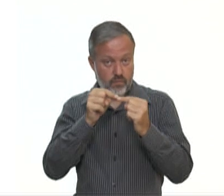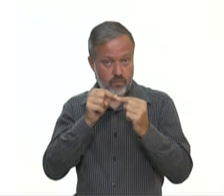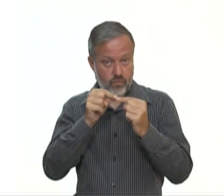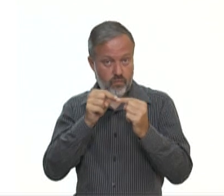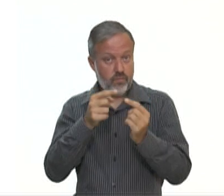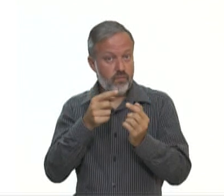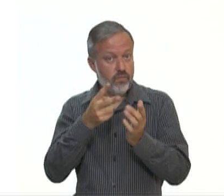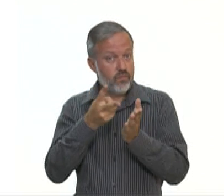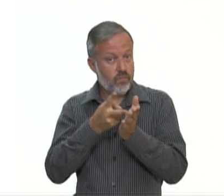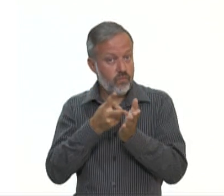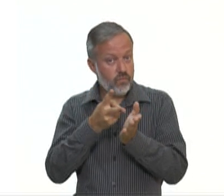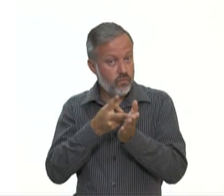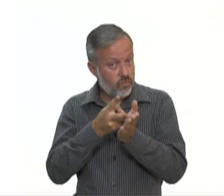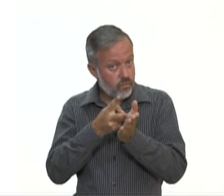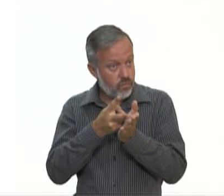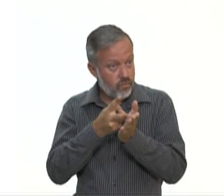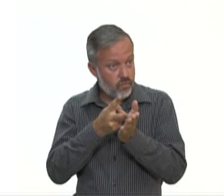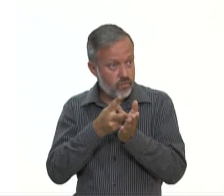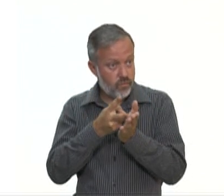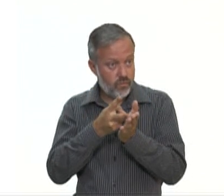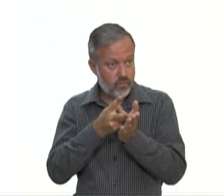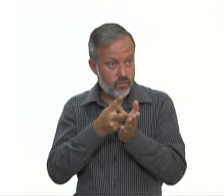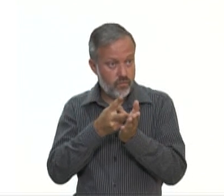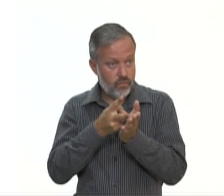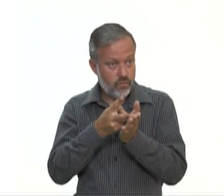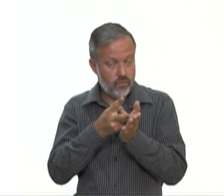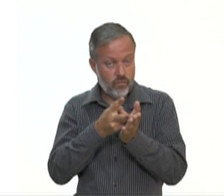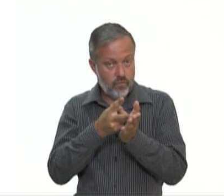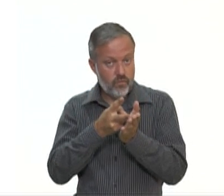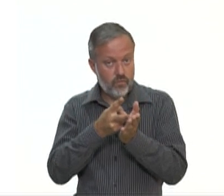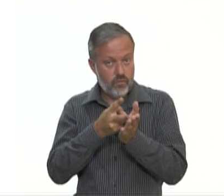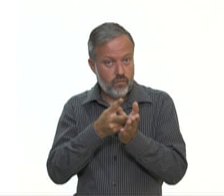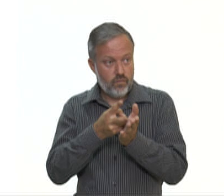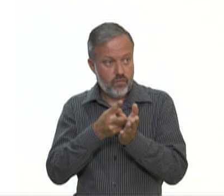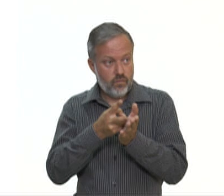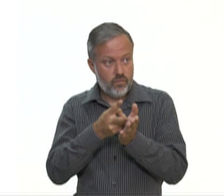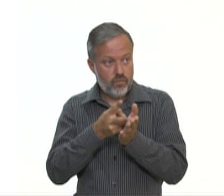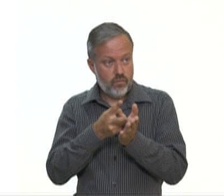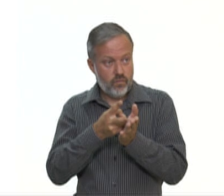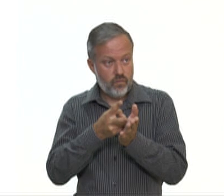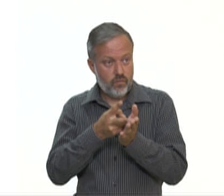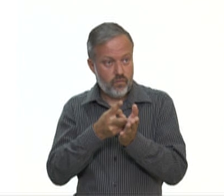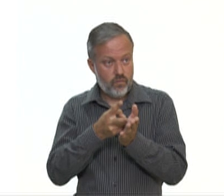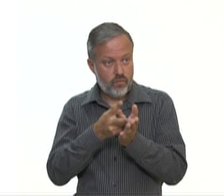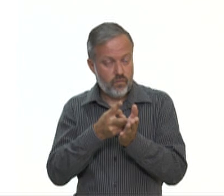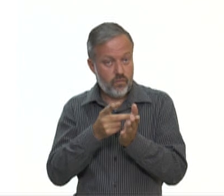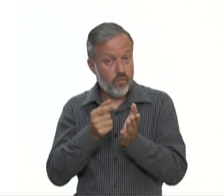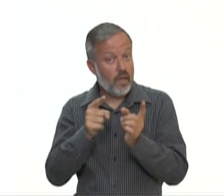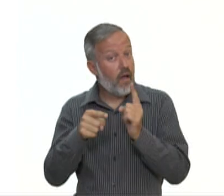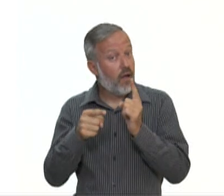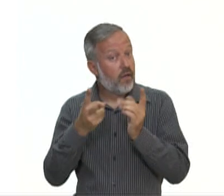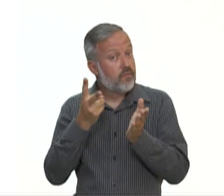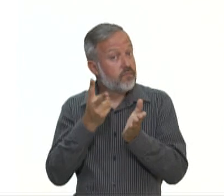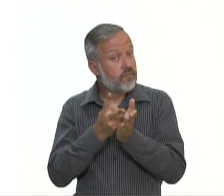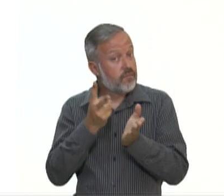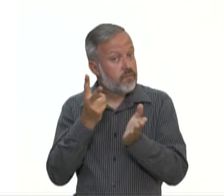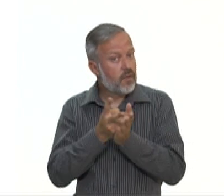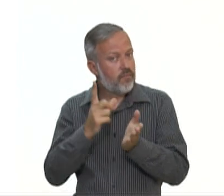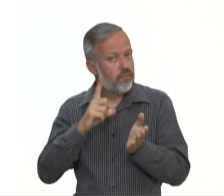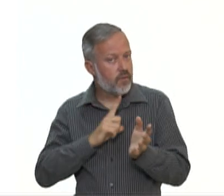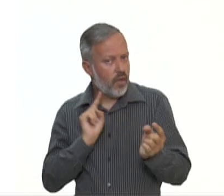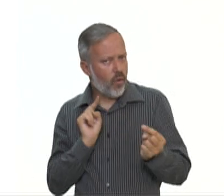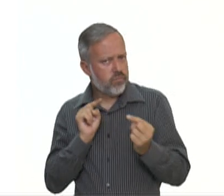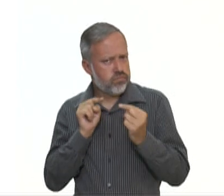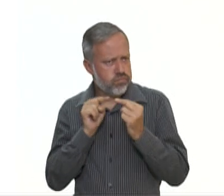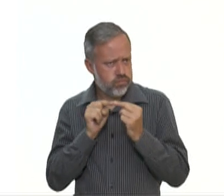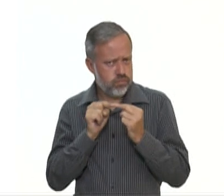Então, um texto jornalístico ele vai transmitir uma informação, como a gente já viu antes, de forma objetiva